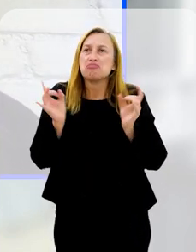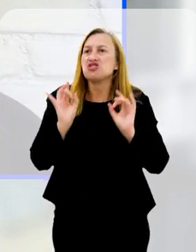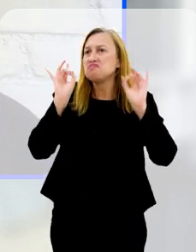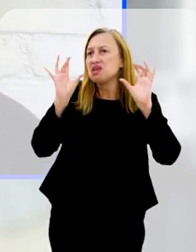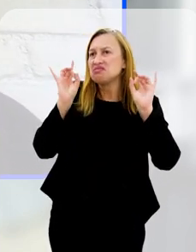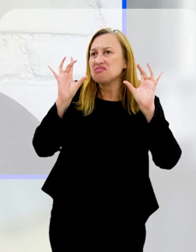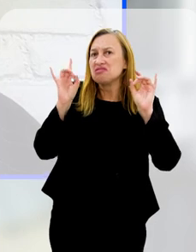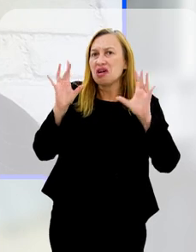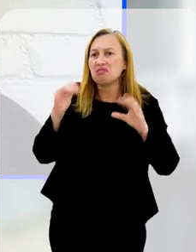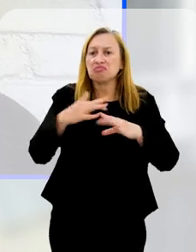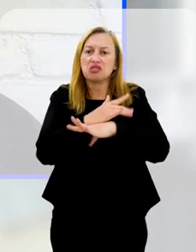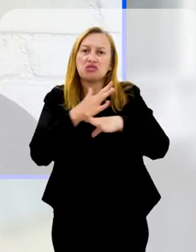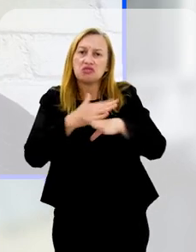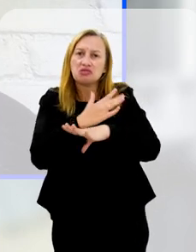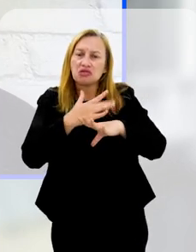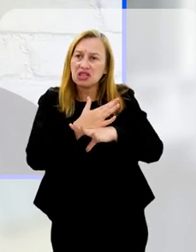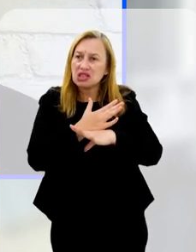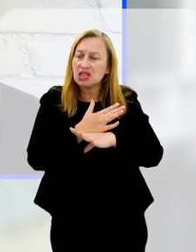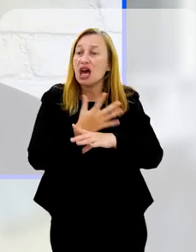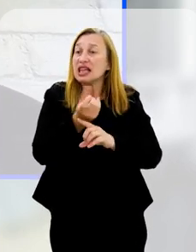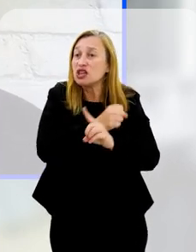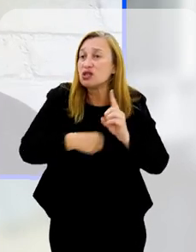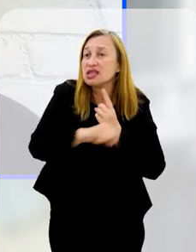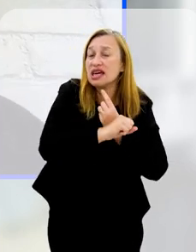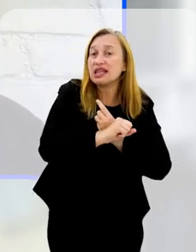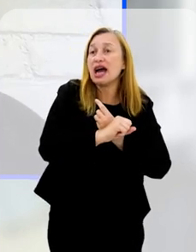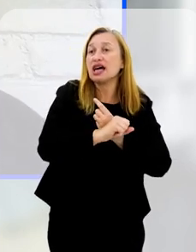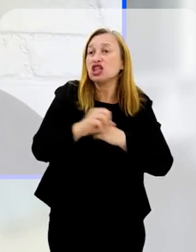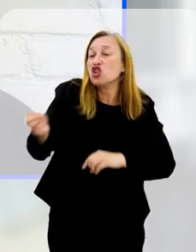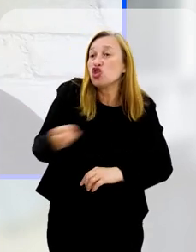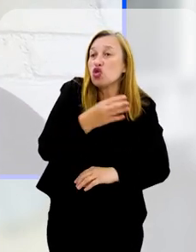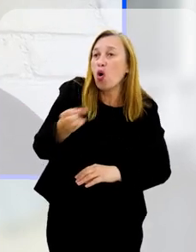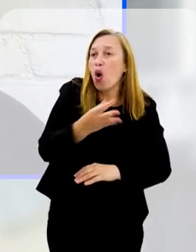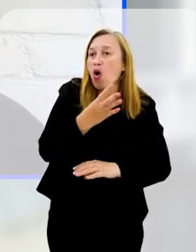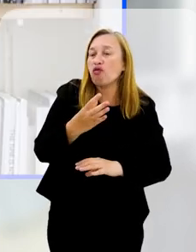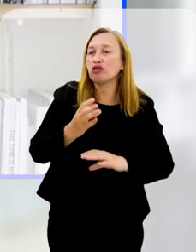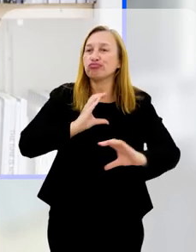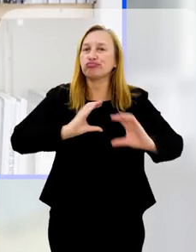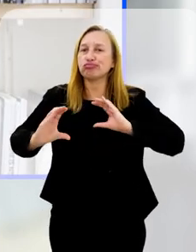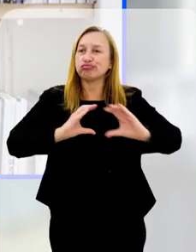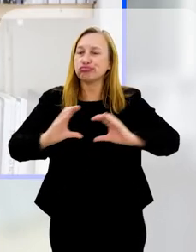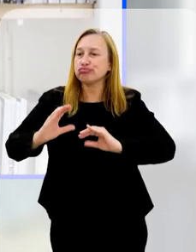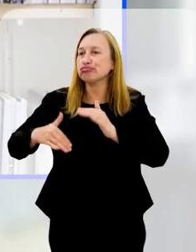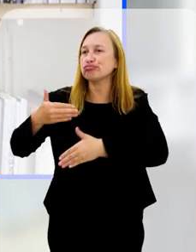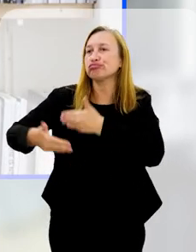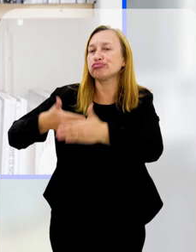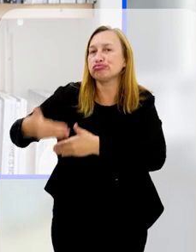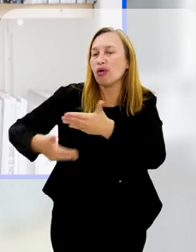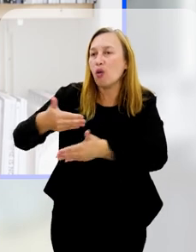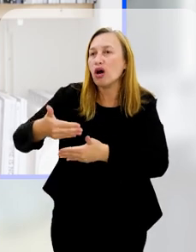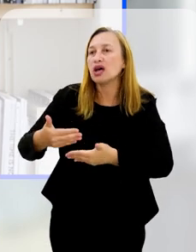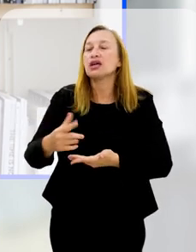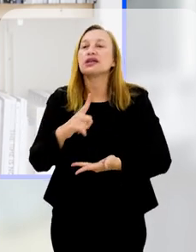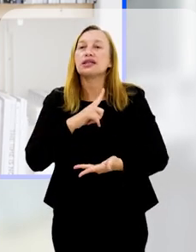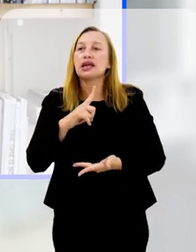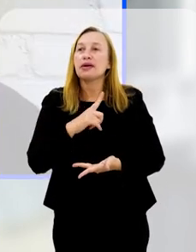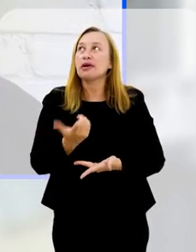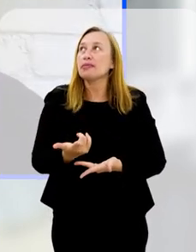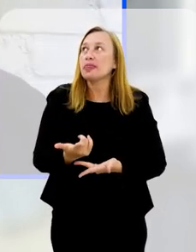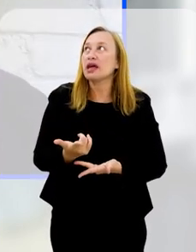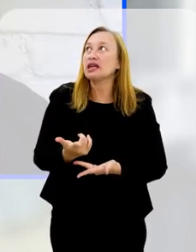sociedade moderna, esse processo instantâneo de comunicação, ele também